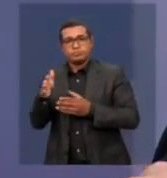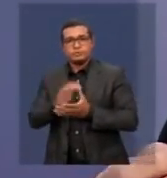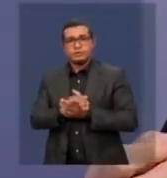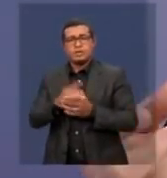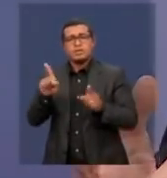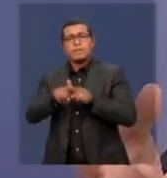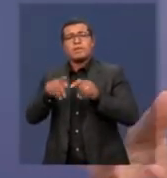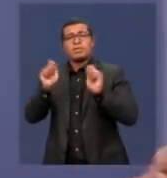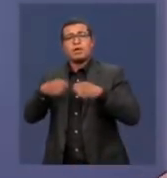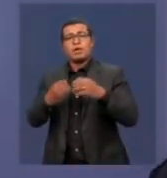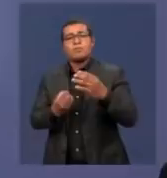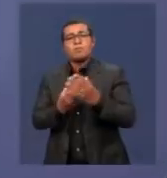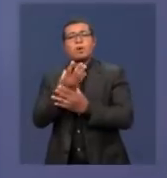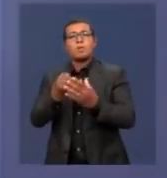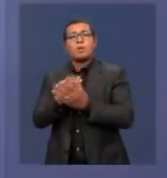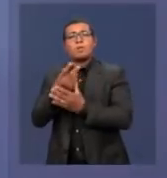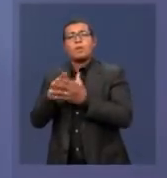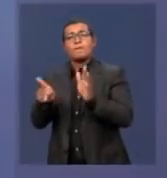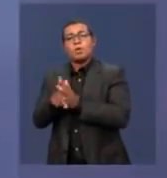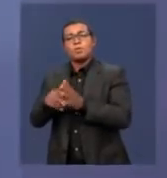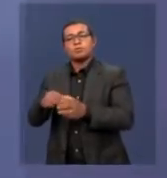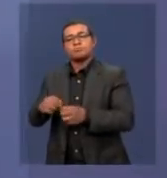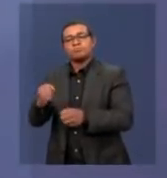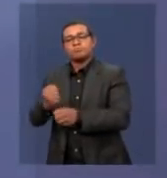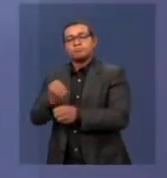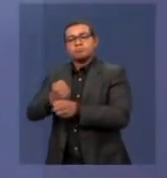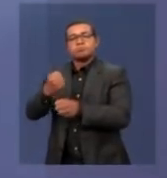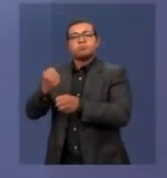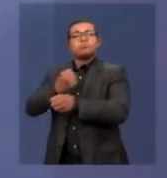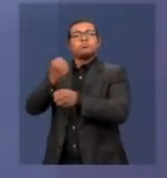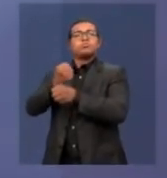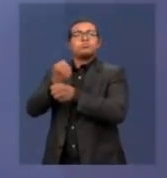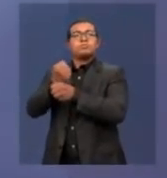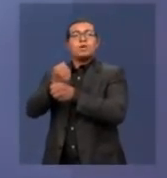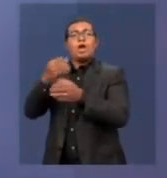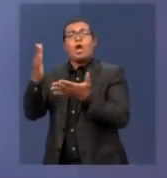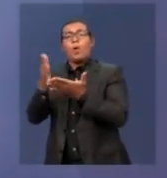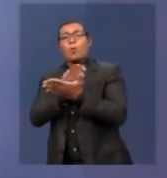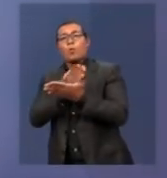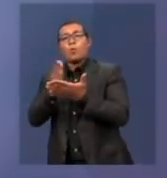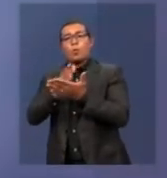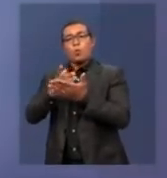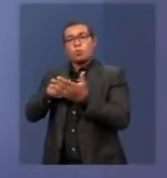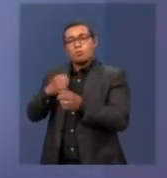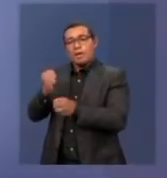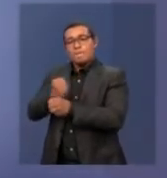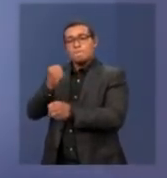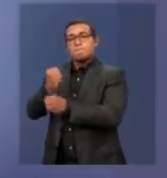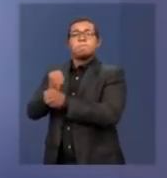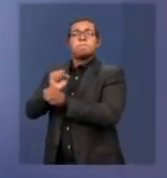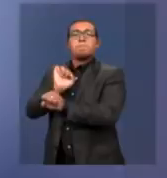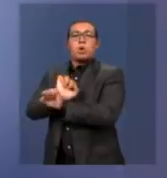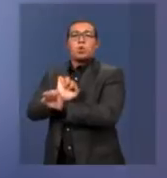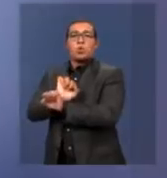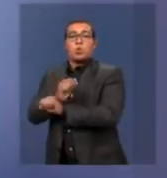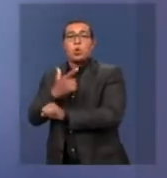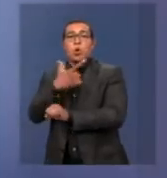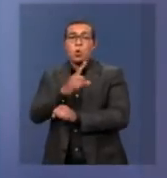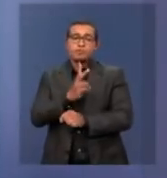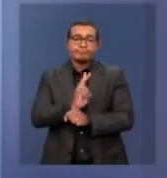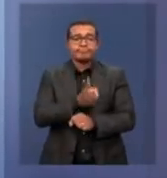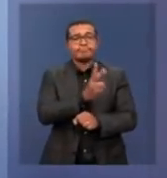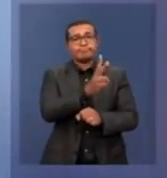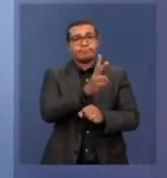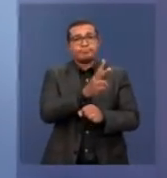obras onde essas obras que demos início a algumas tão é tendo seqüência outras não é começamos a elaborar o